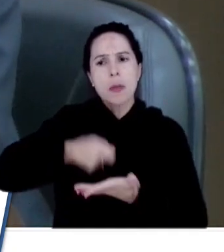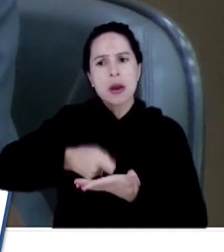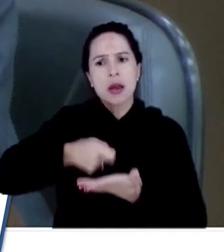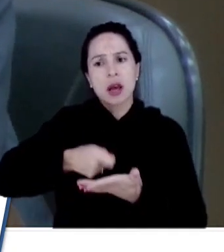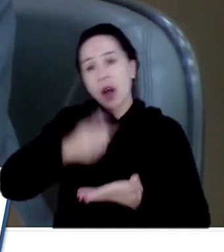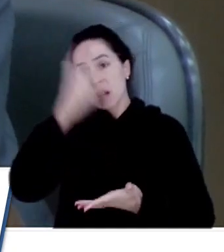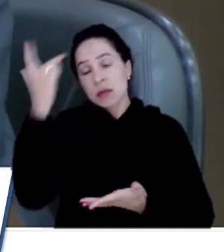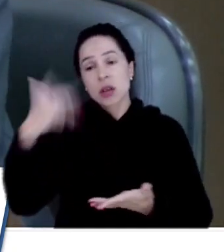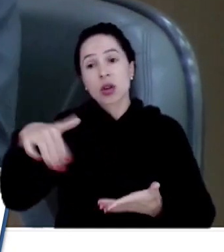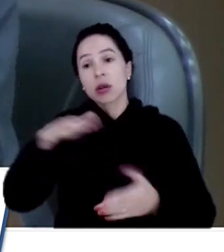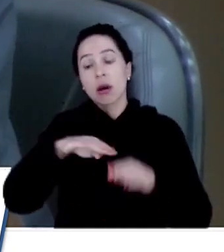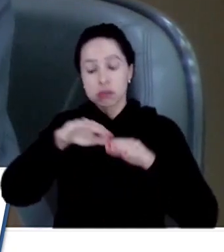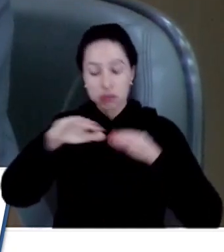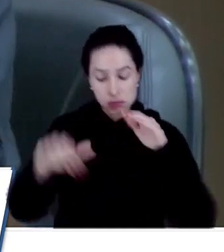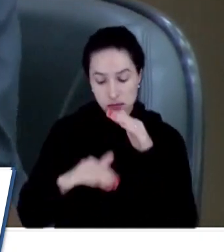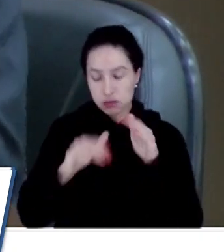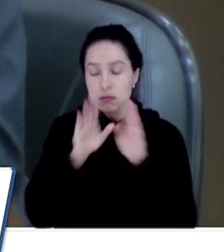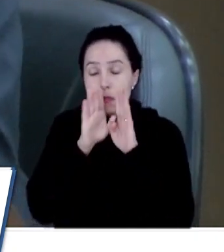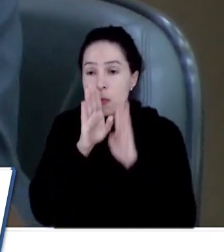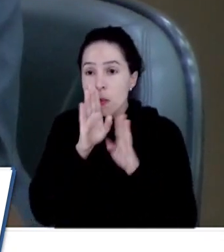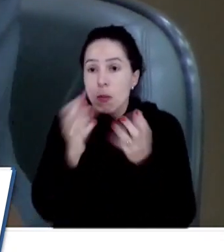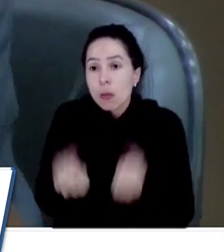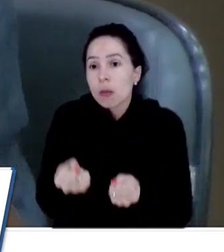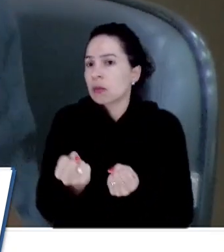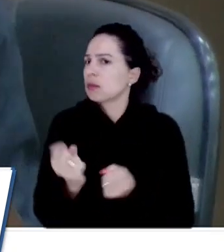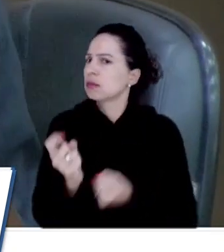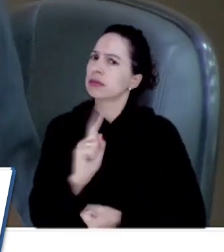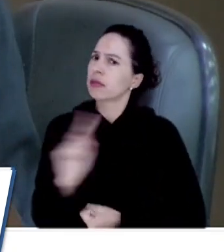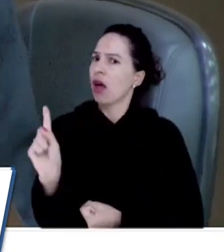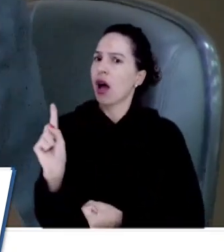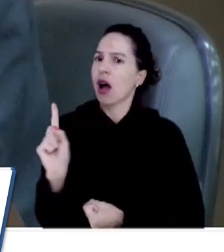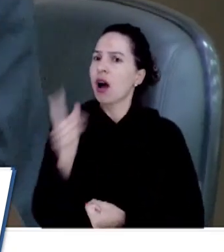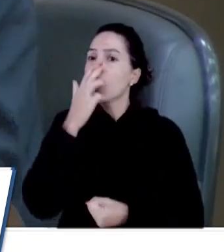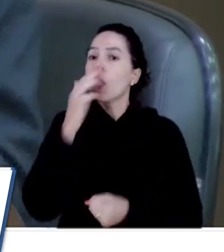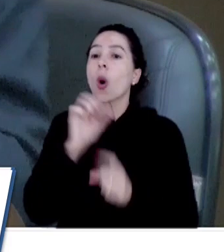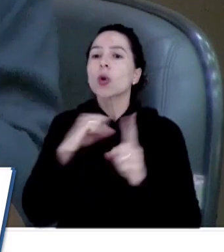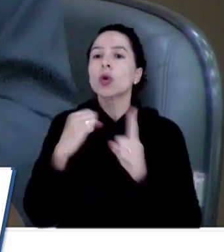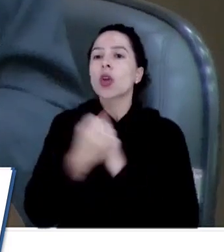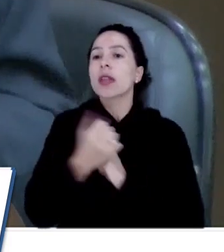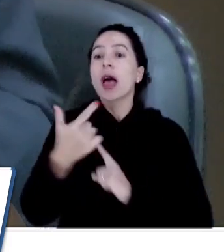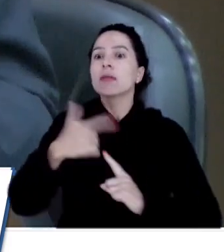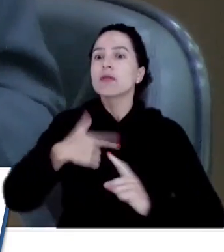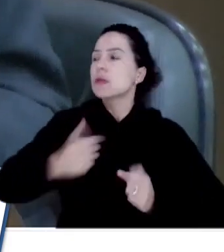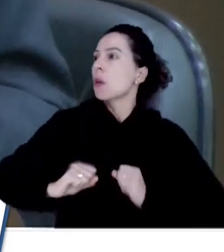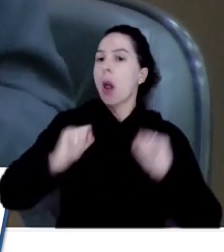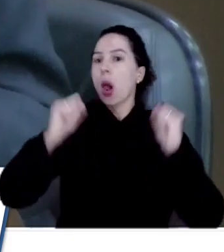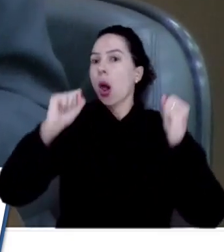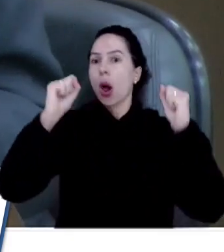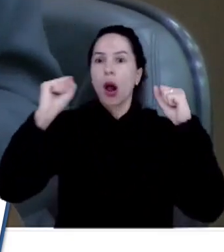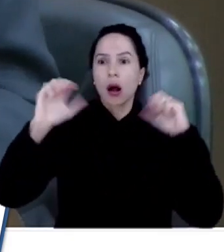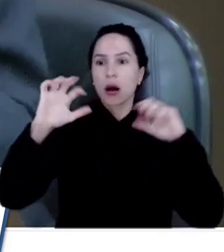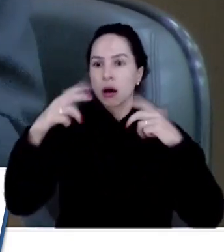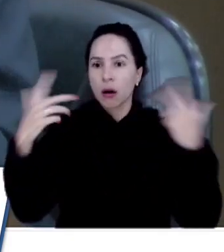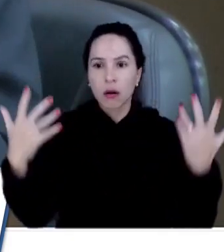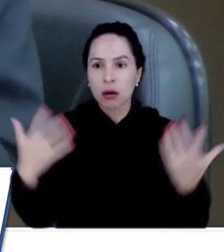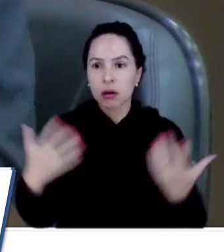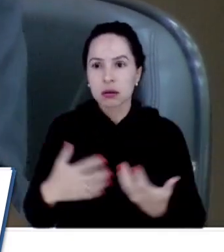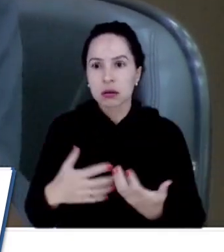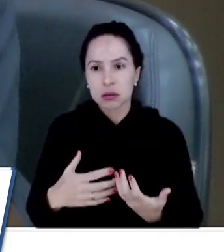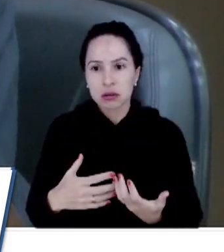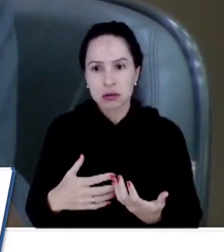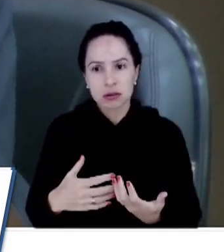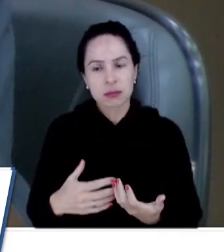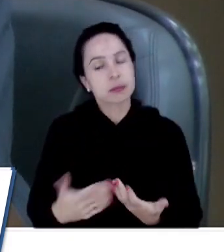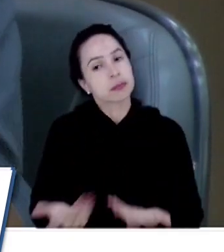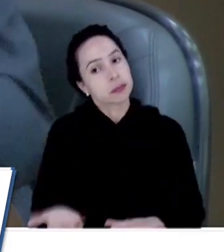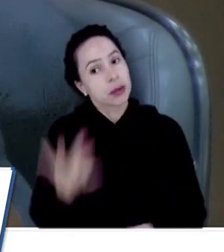pessoas simplesmente terem que acatar e pronto, acabou. Como se a sociedade não se revoltasse com as coisas que acontecem. Então, eu acho o